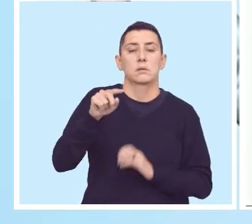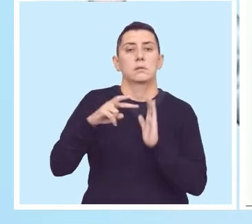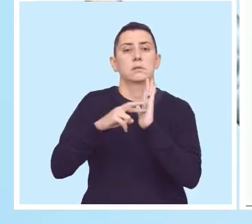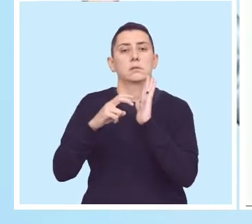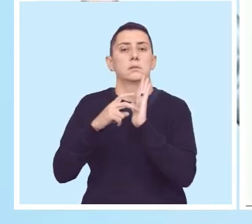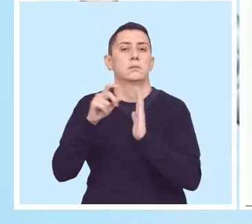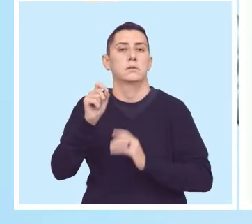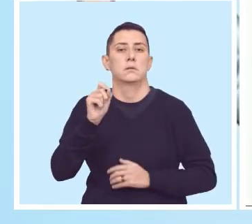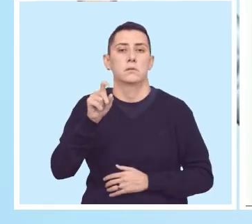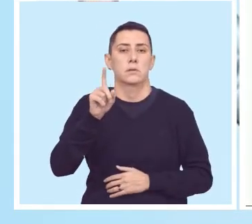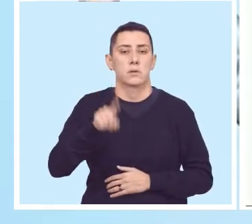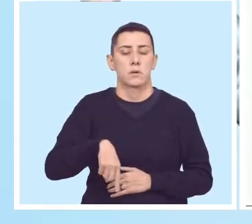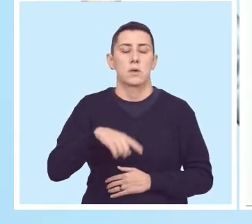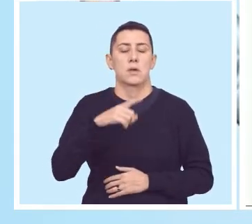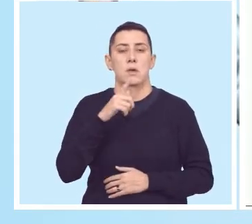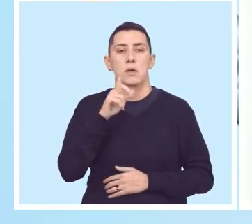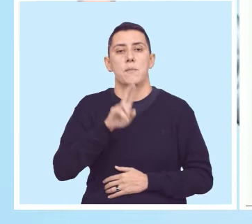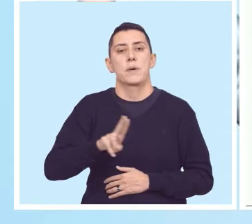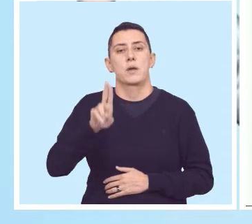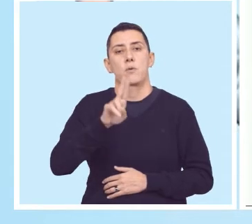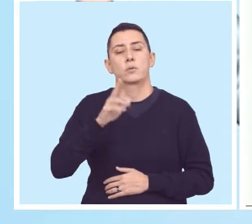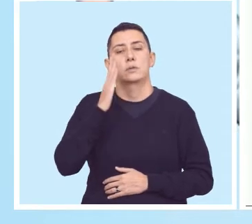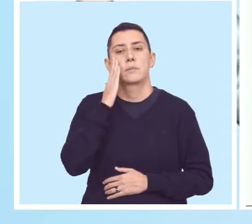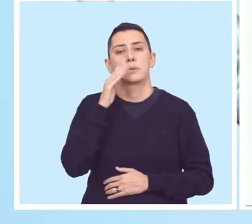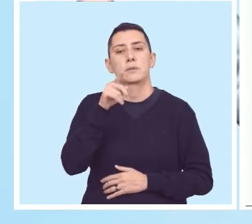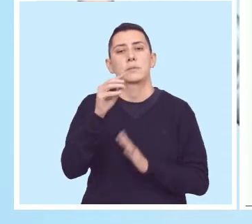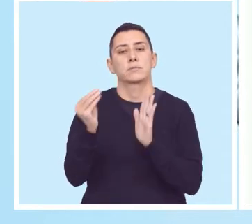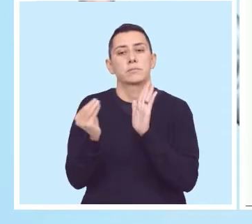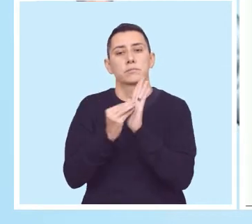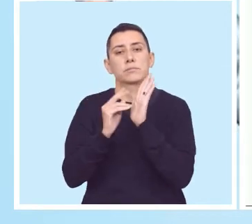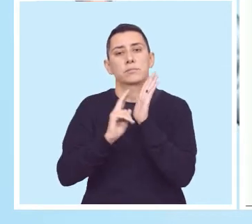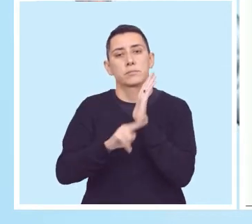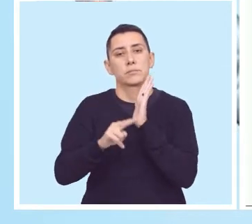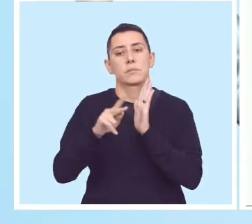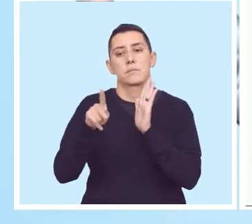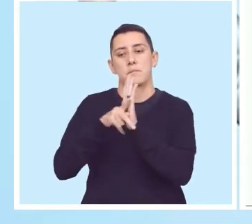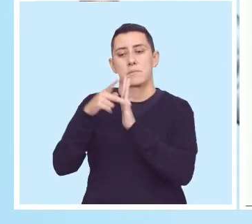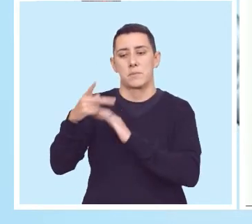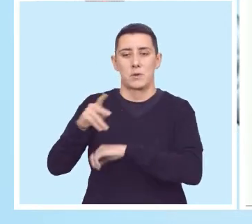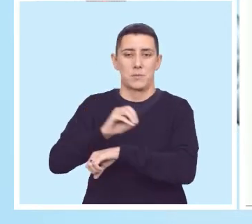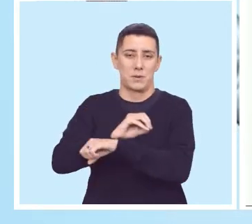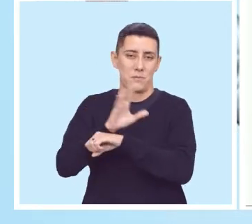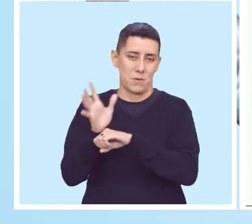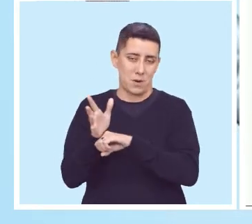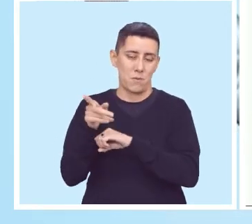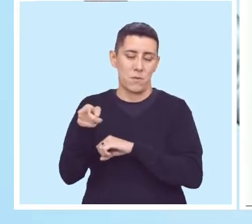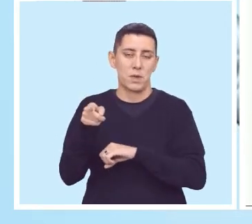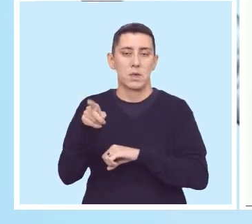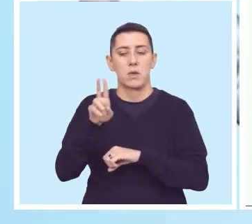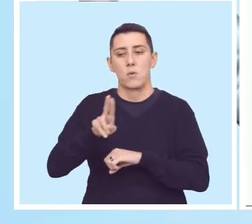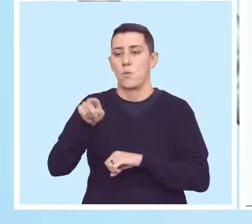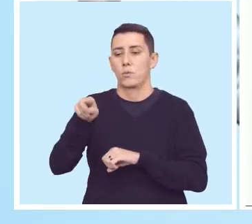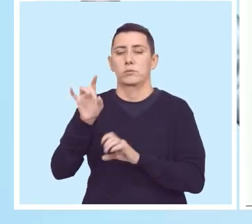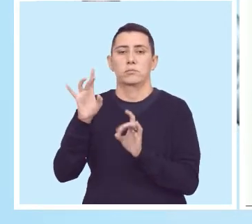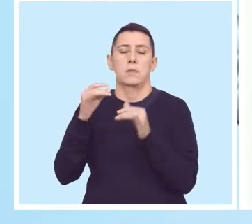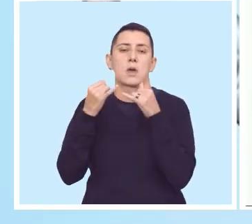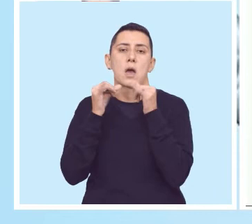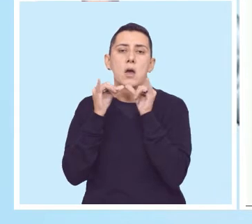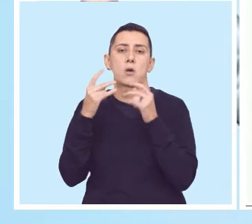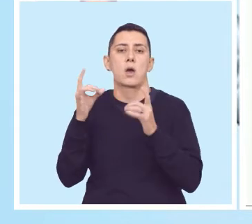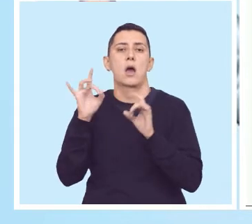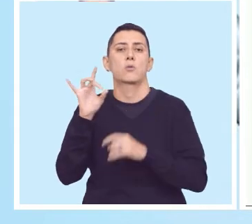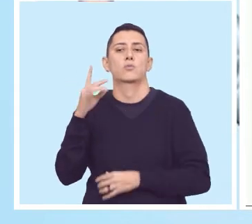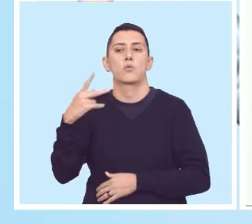que a gente utiliza para conseguir fazer autenticações nos servidores da Huawei Cloud, com o intuito de utilizar os serviços